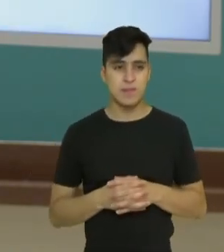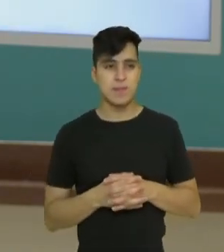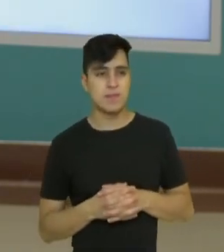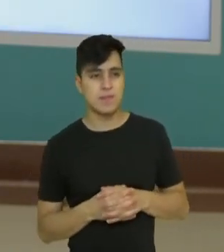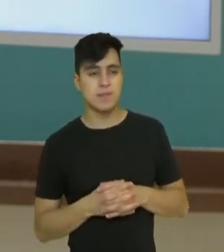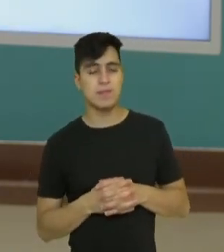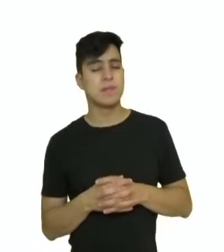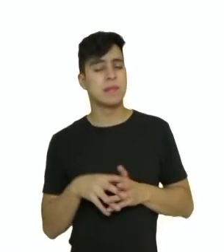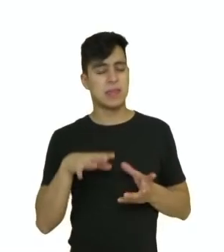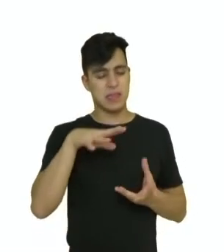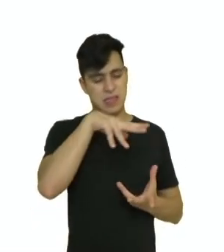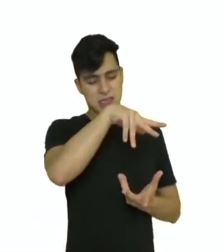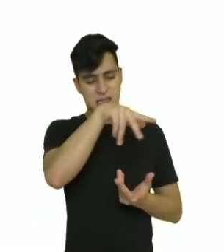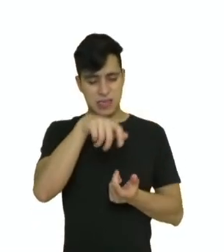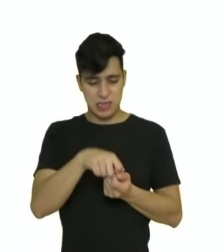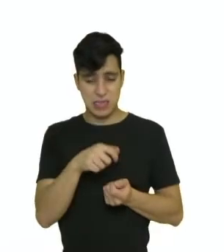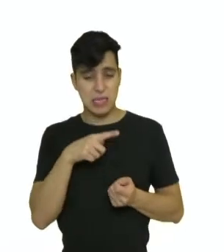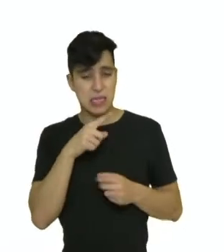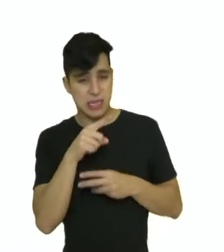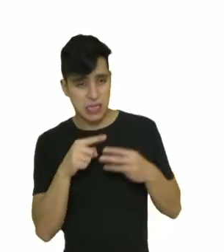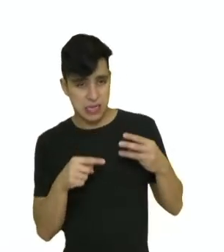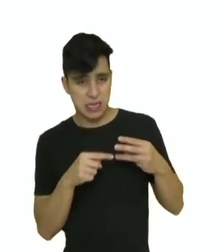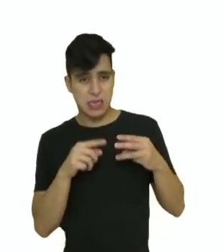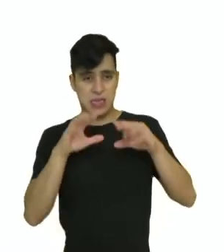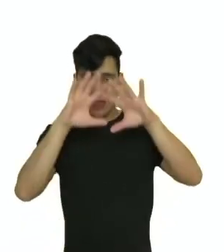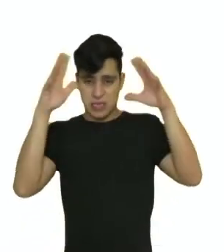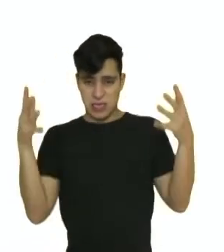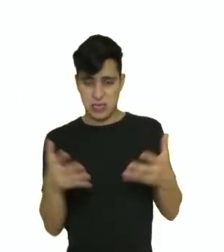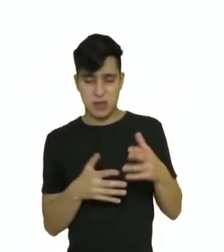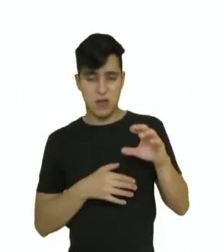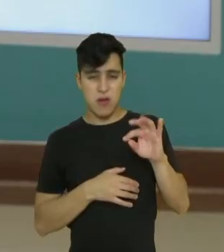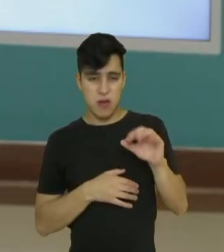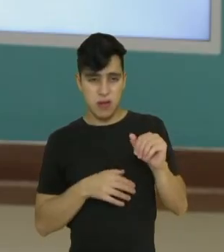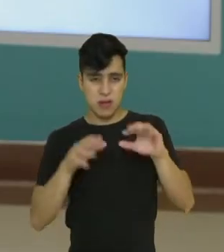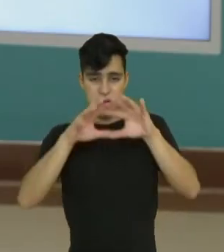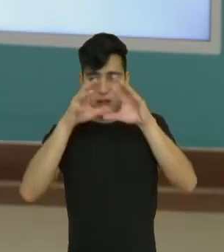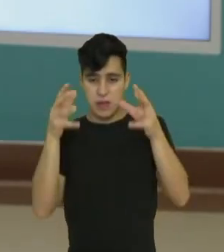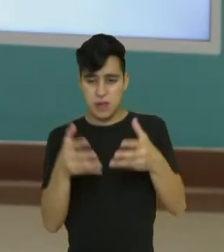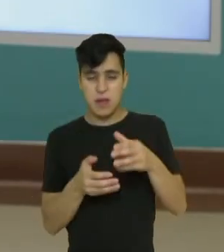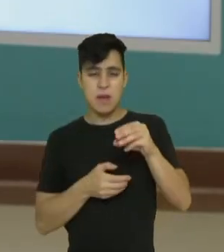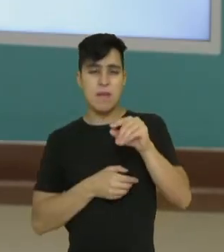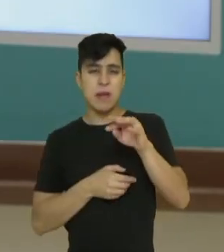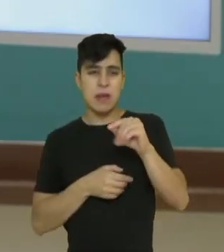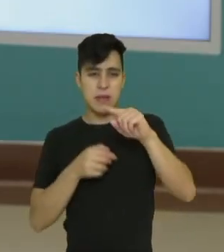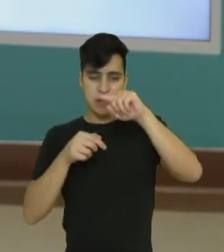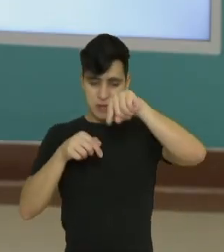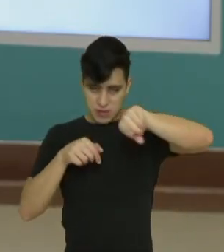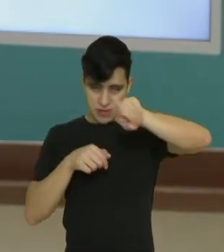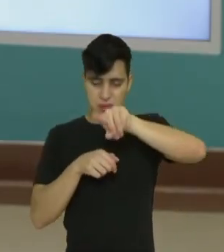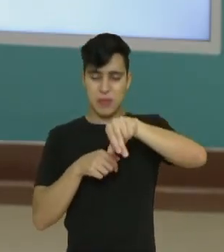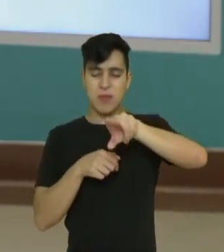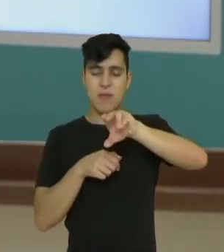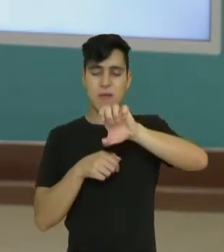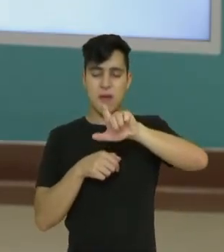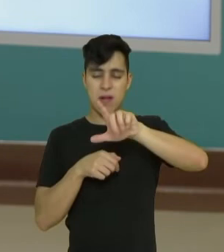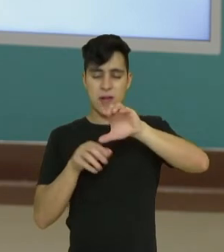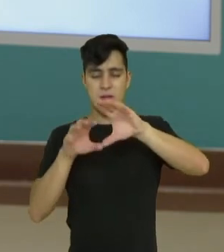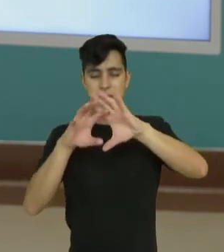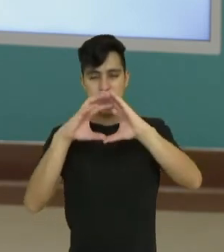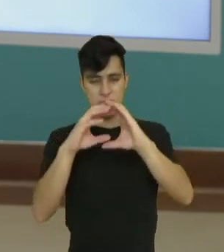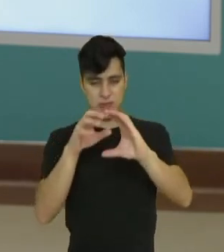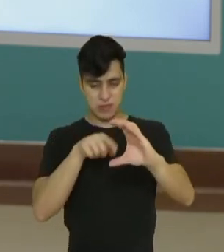A Terra é formada por 3 camadas. A crosta, o manto e o núcleo. Cada camada apresenta